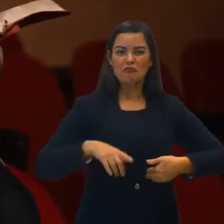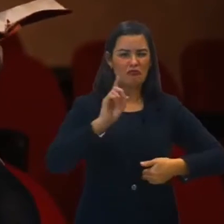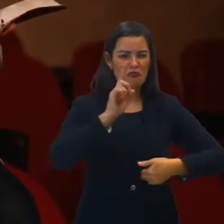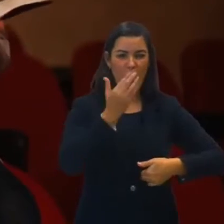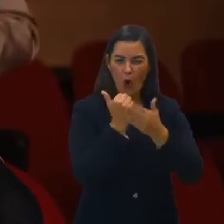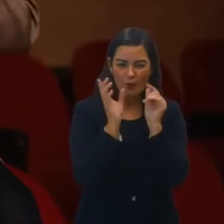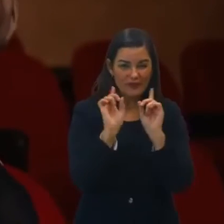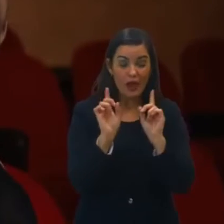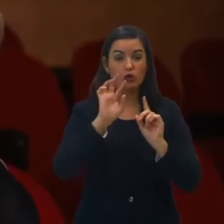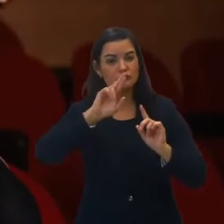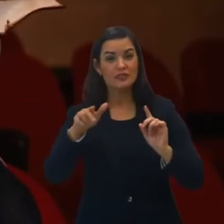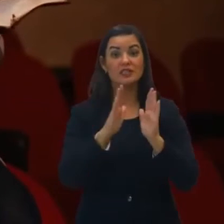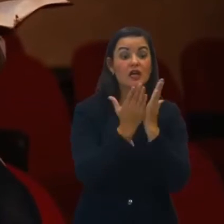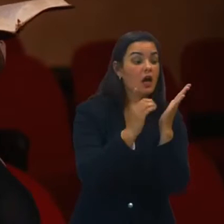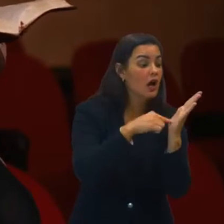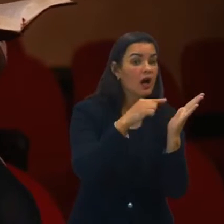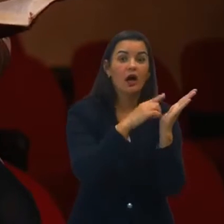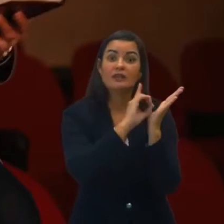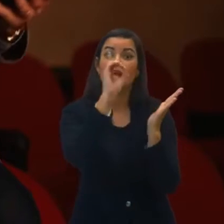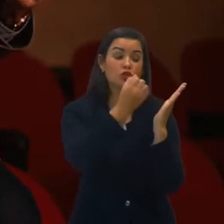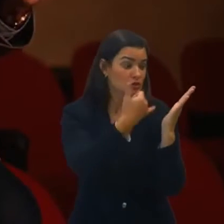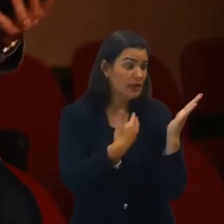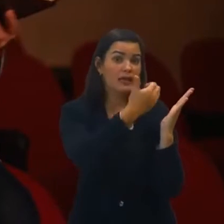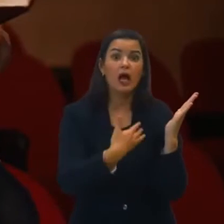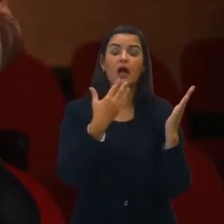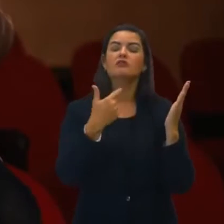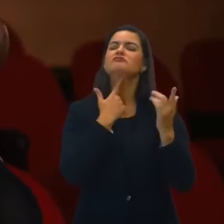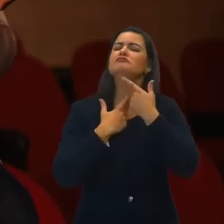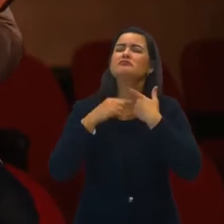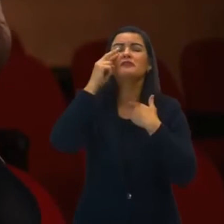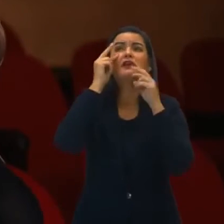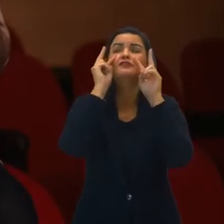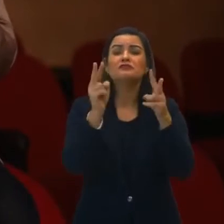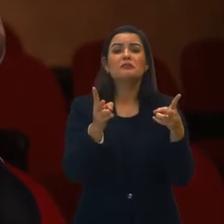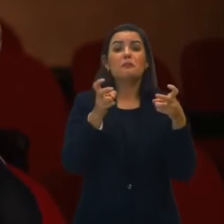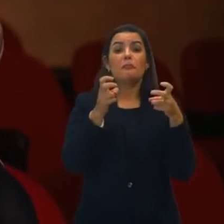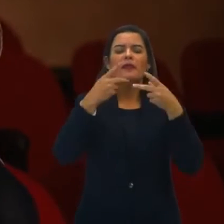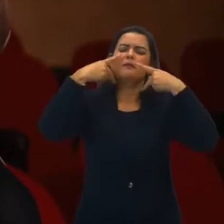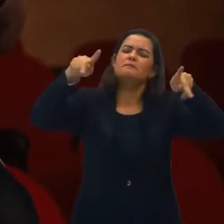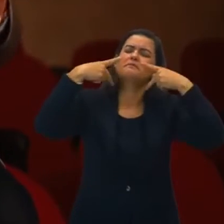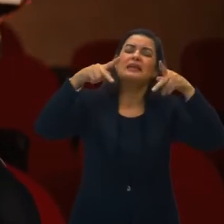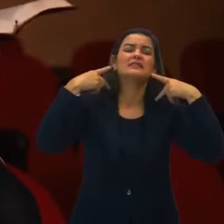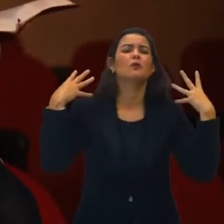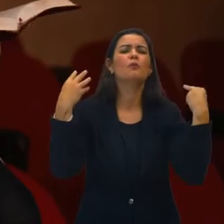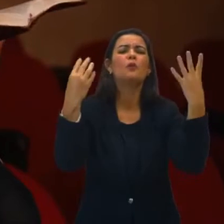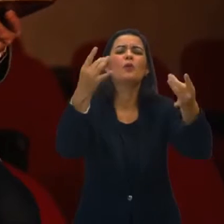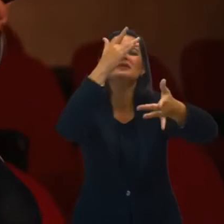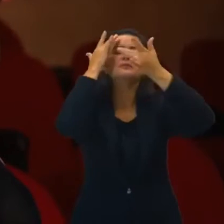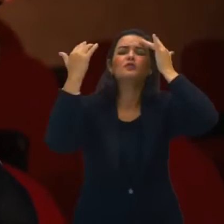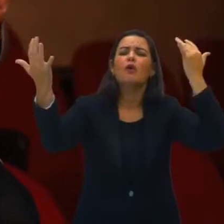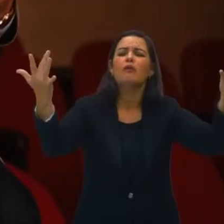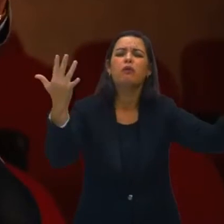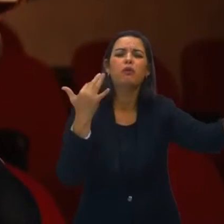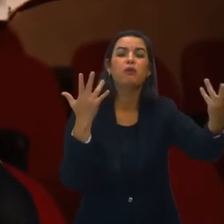palavra de Deus. Ah, como eu anseio ver esse dia, em que a pregação produzirá frutos e muitos frutos para a glória de Deus,